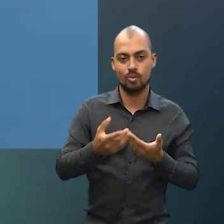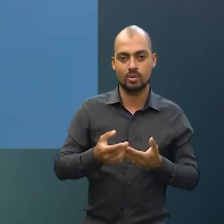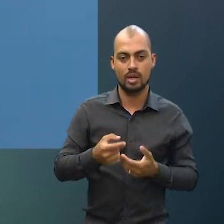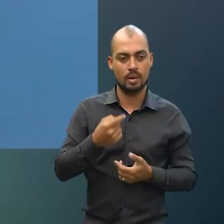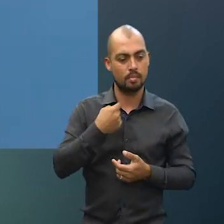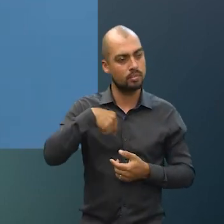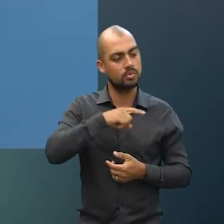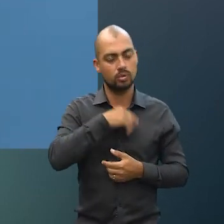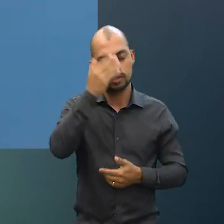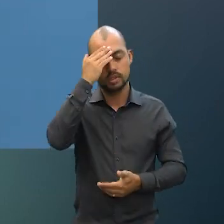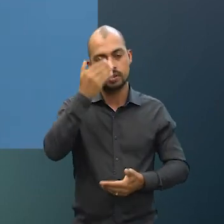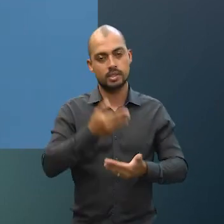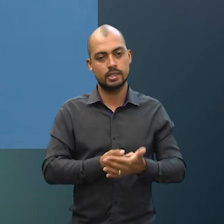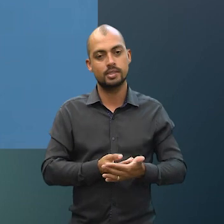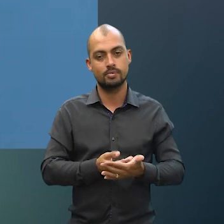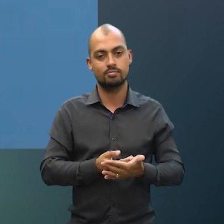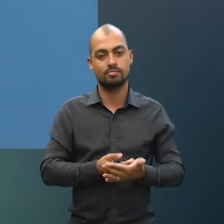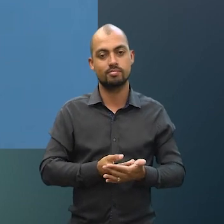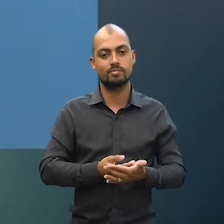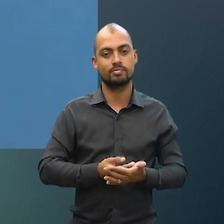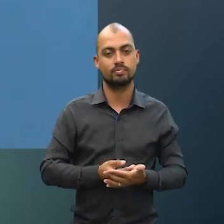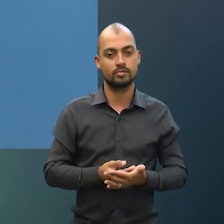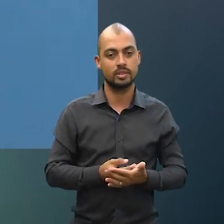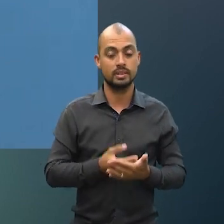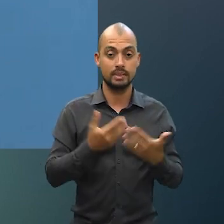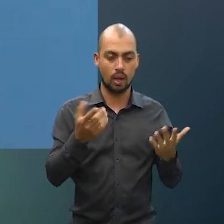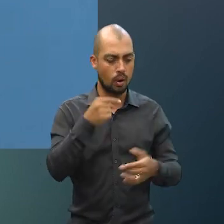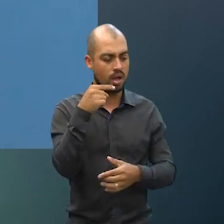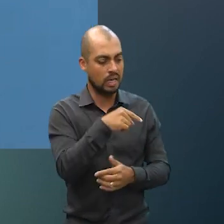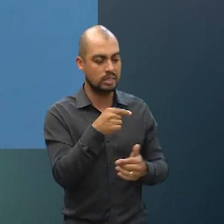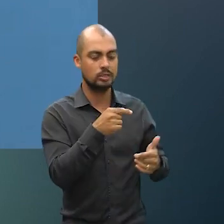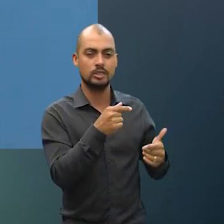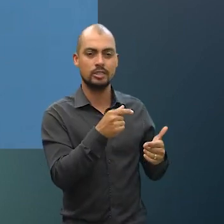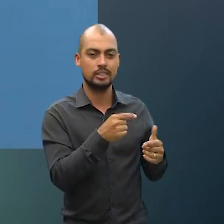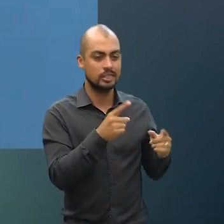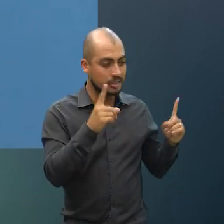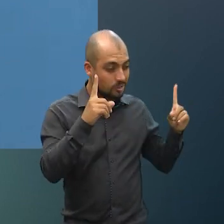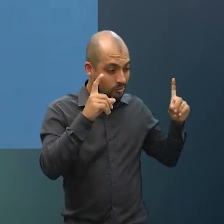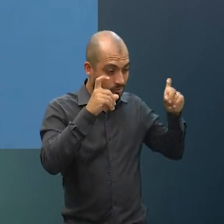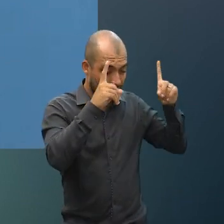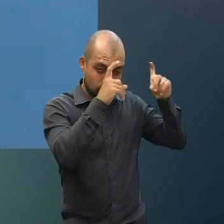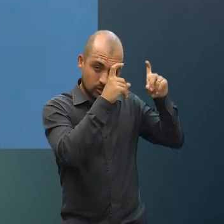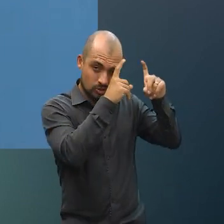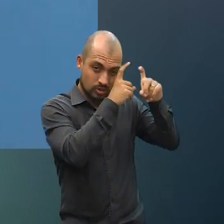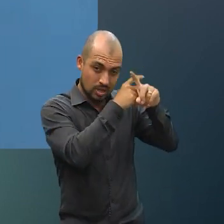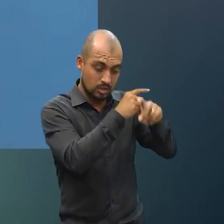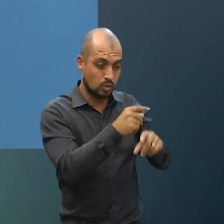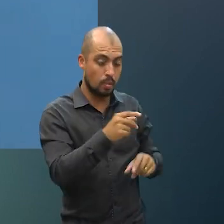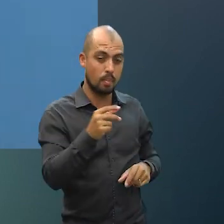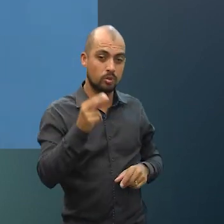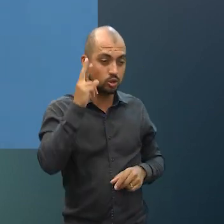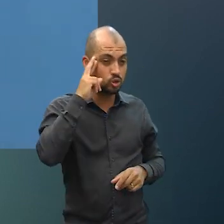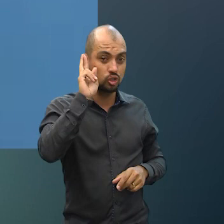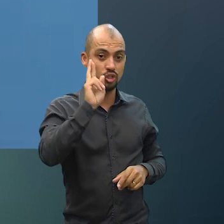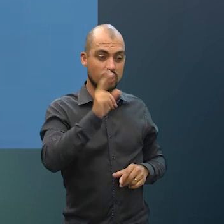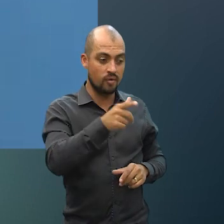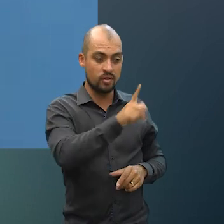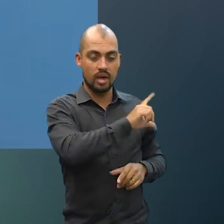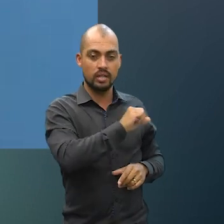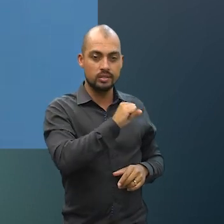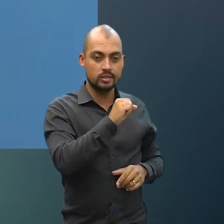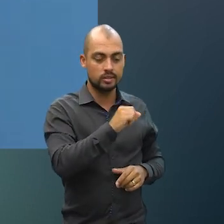diferente. Nós encontramos na dificuldade de mercado dos antigos proprietários uma